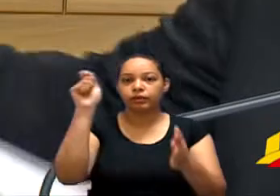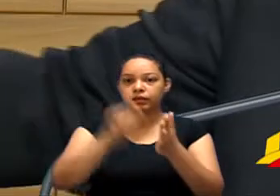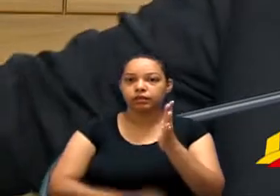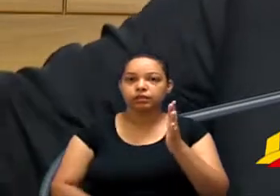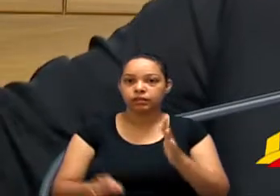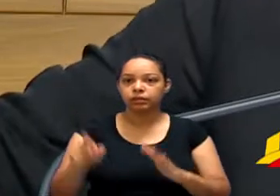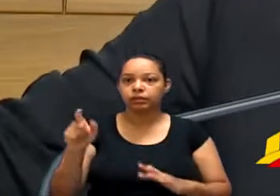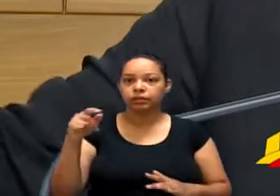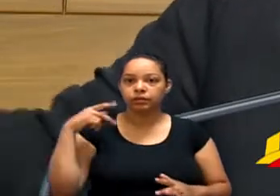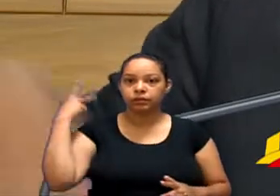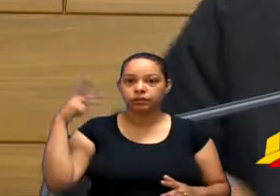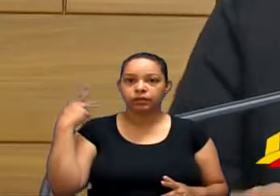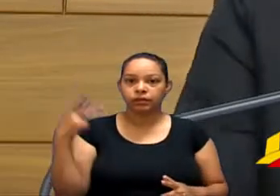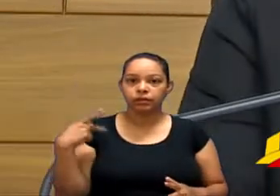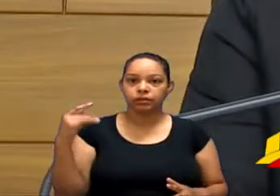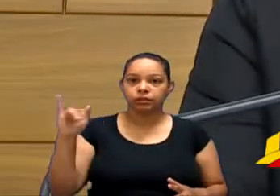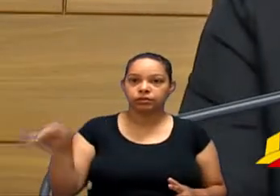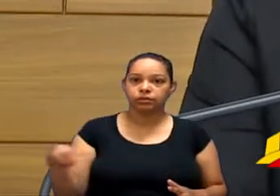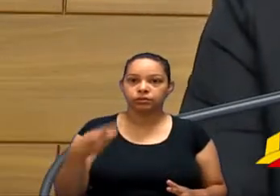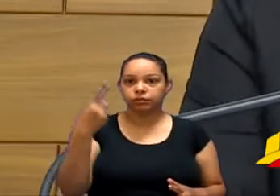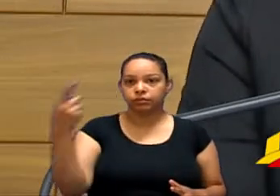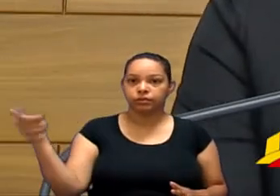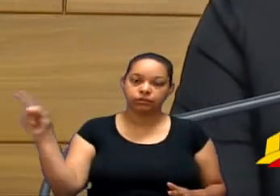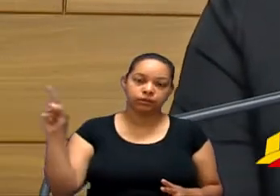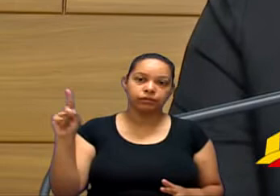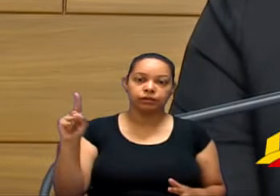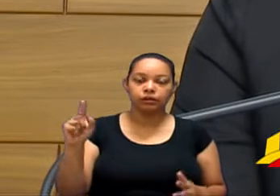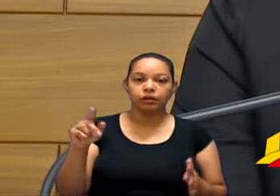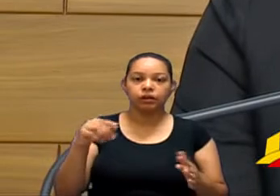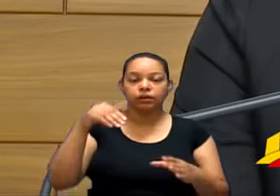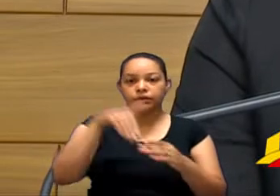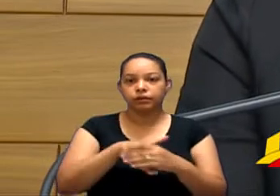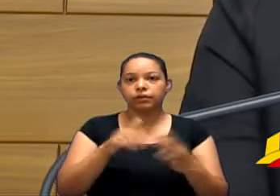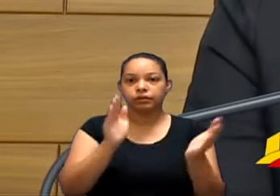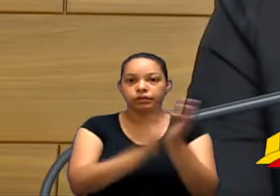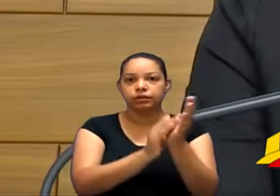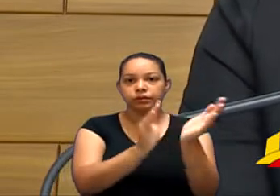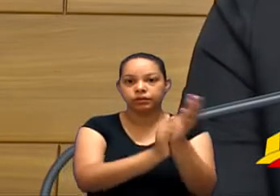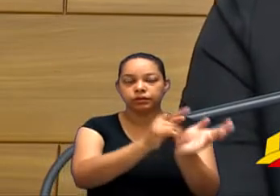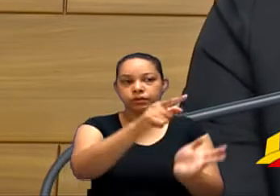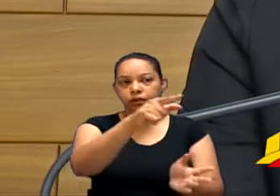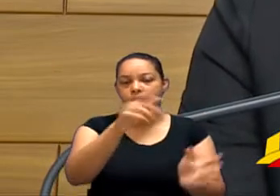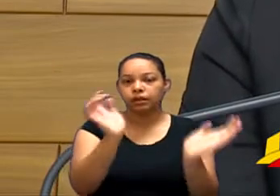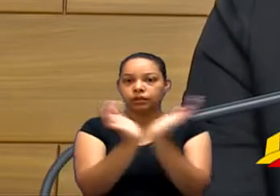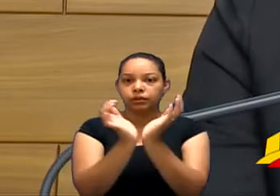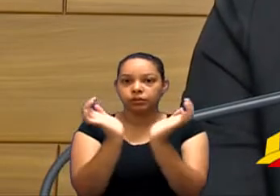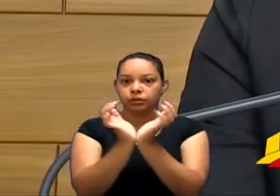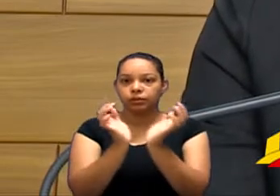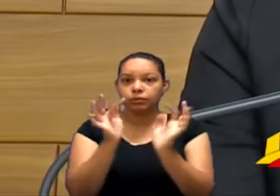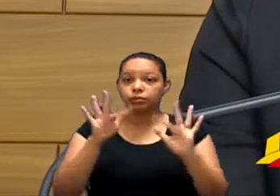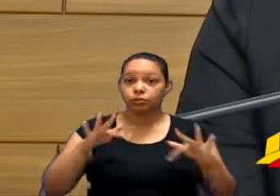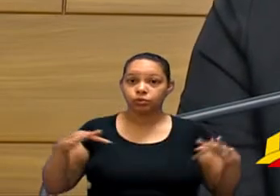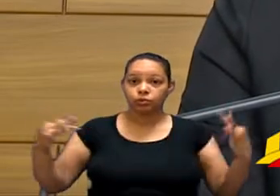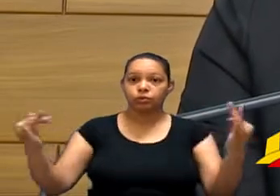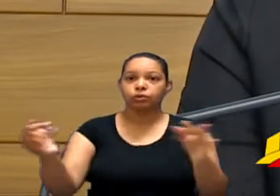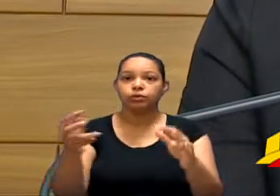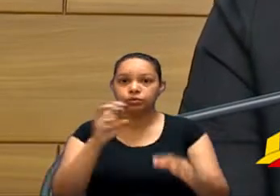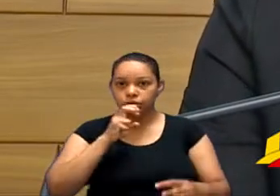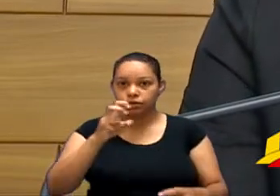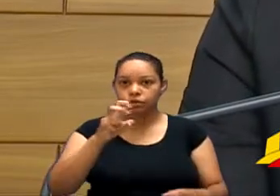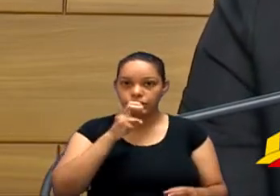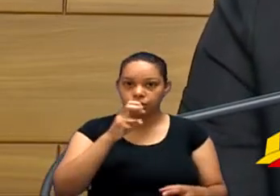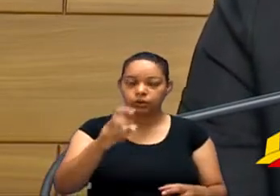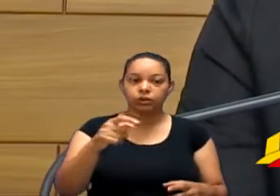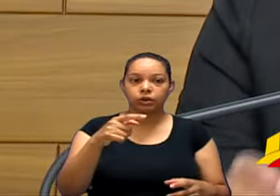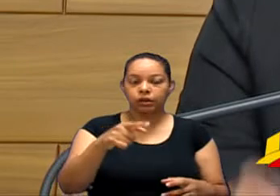Nobre Vereador dessa casa João Donizete voto de congratulações as equipes todas as equipes sorocabanas pelo desempenho